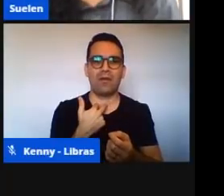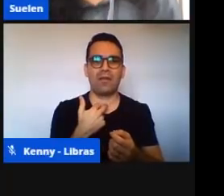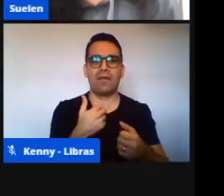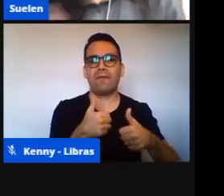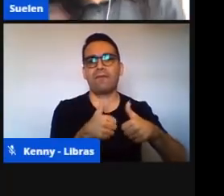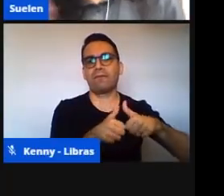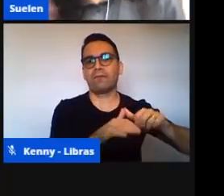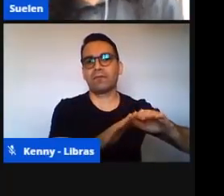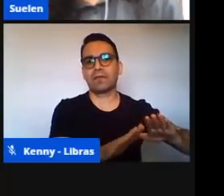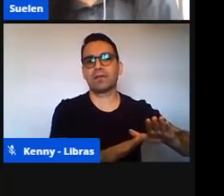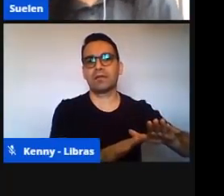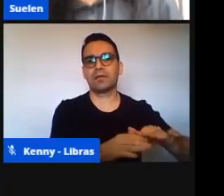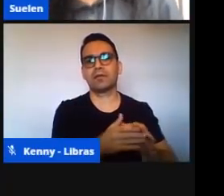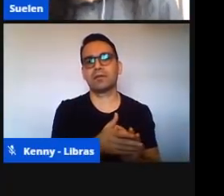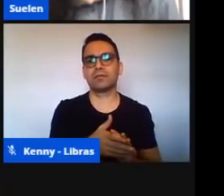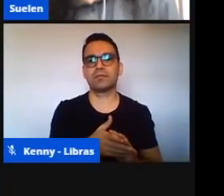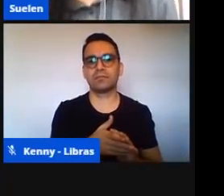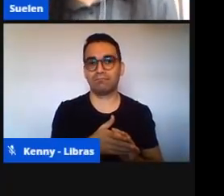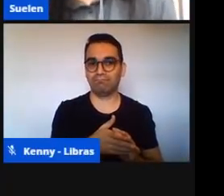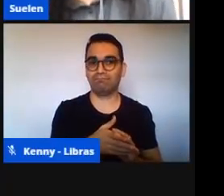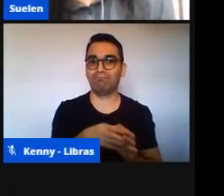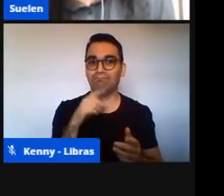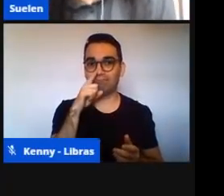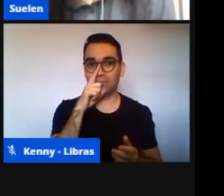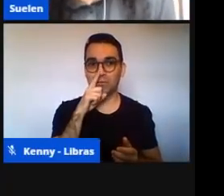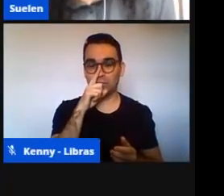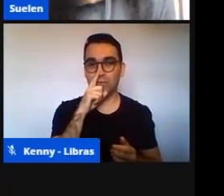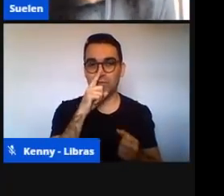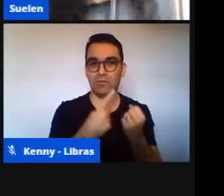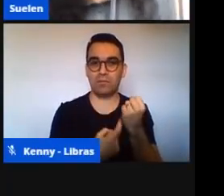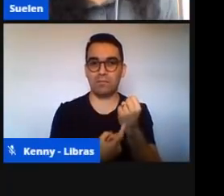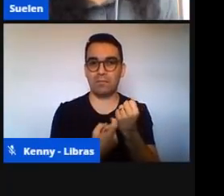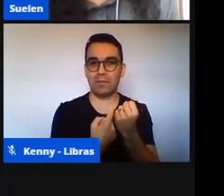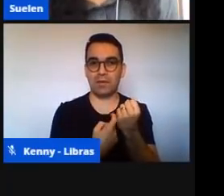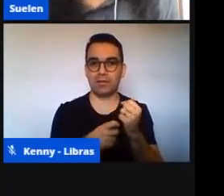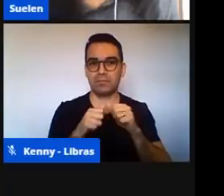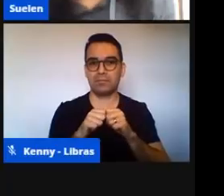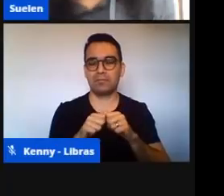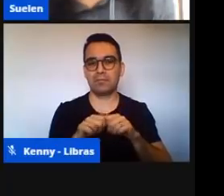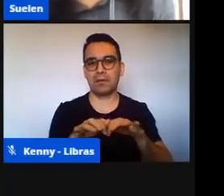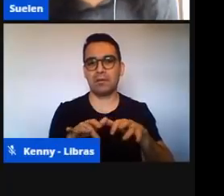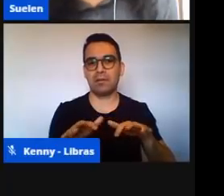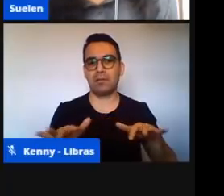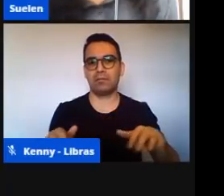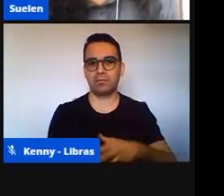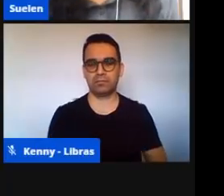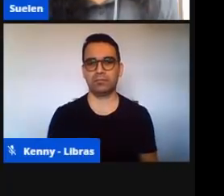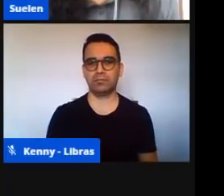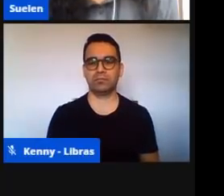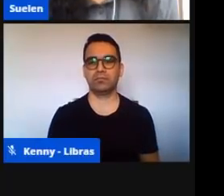ambiente e que propicie essa multiplicação microbiana. Tá?